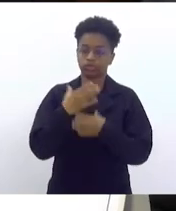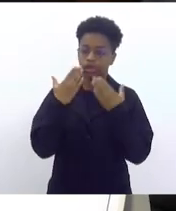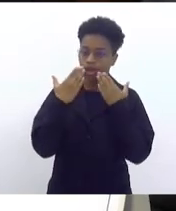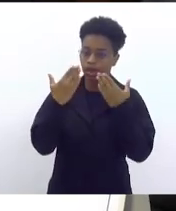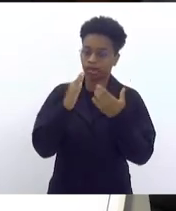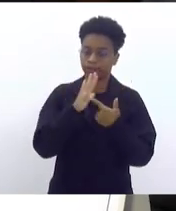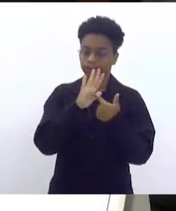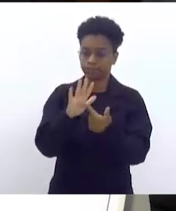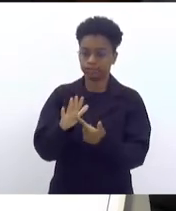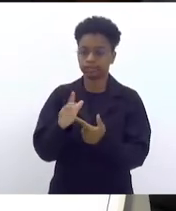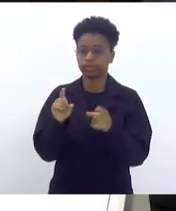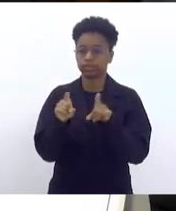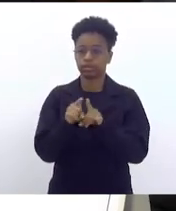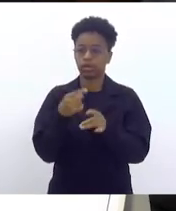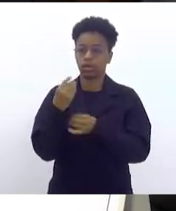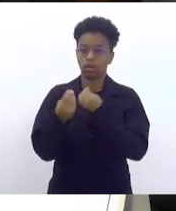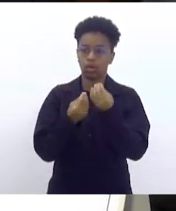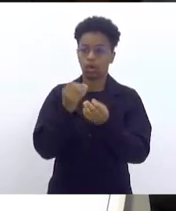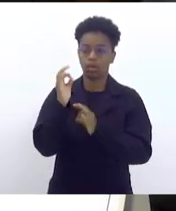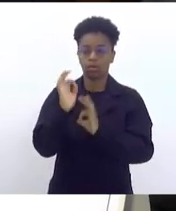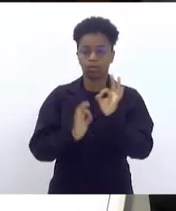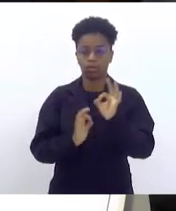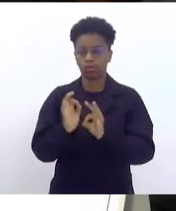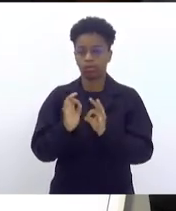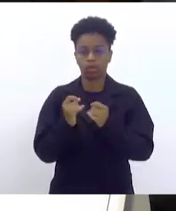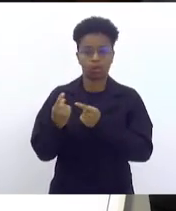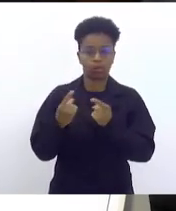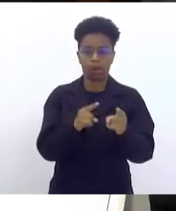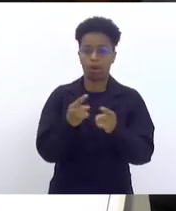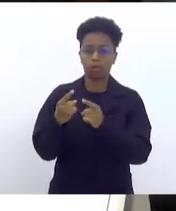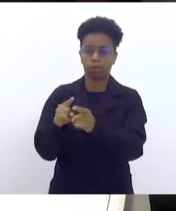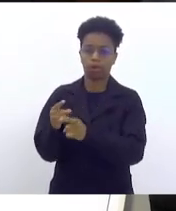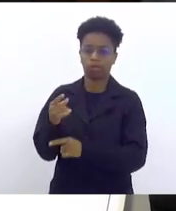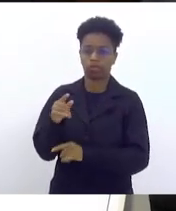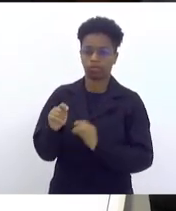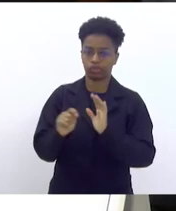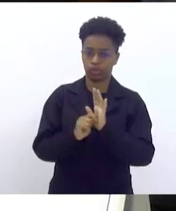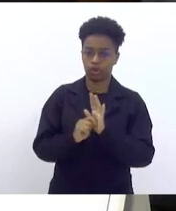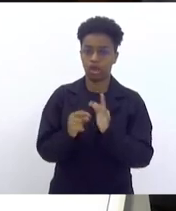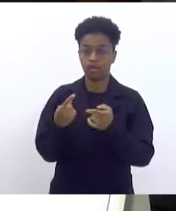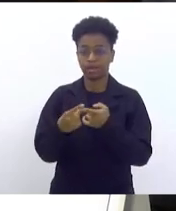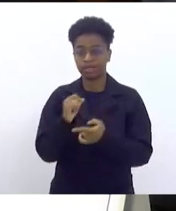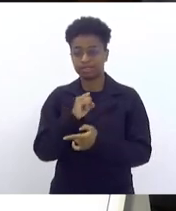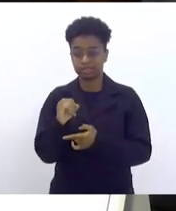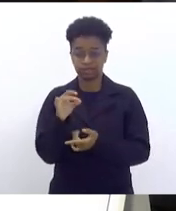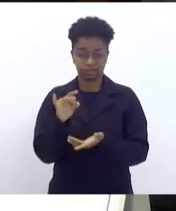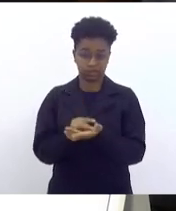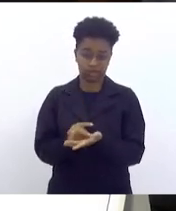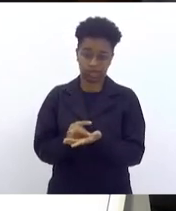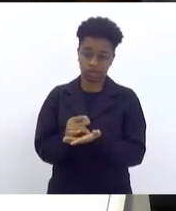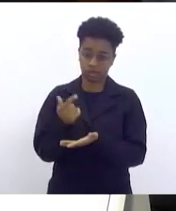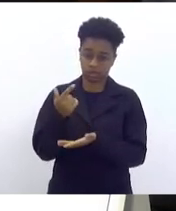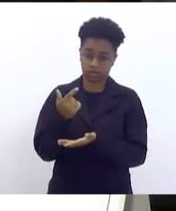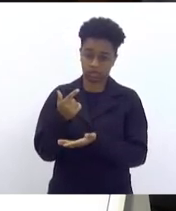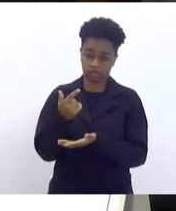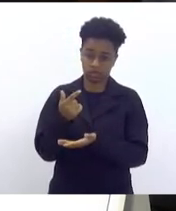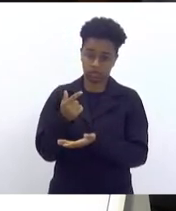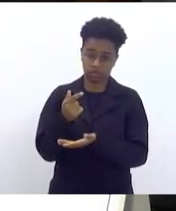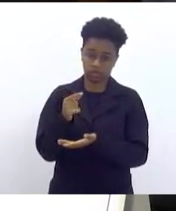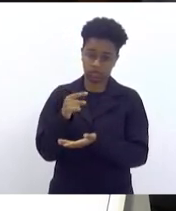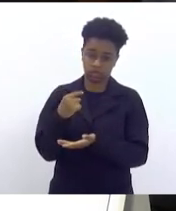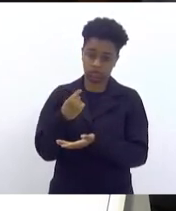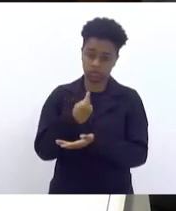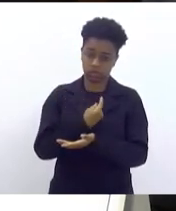e como como combater essa droga e que se não fosse terrivelmente da nozes durante